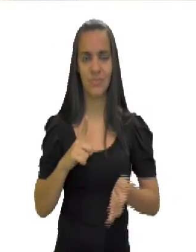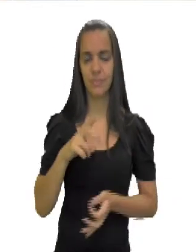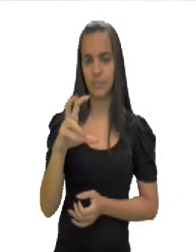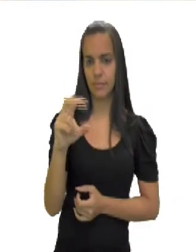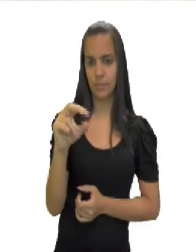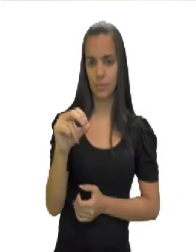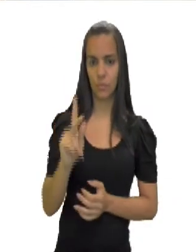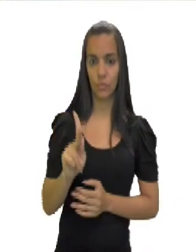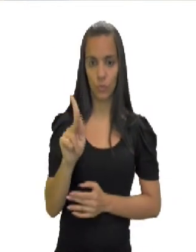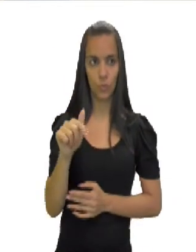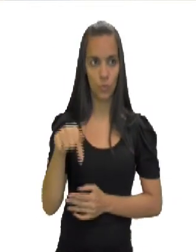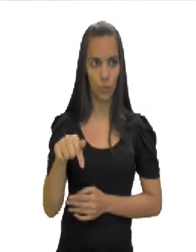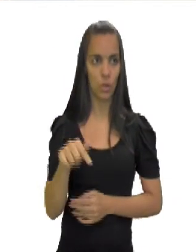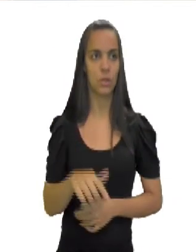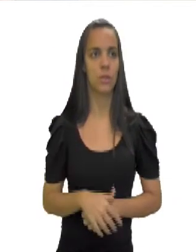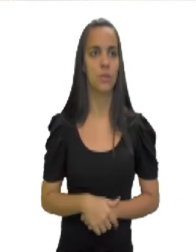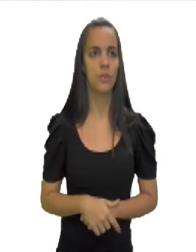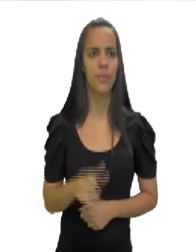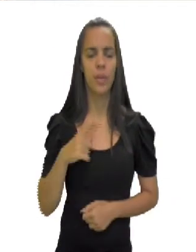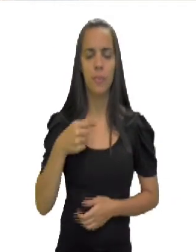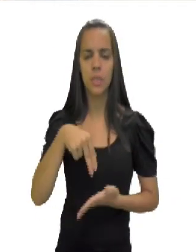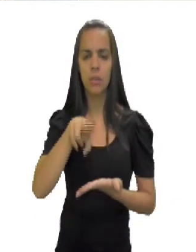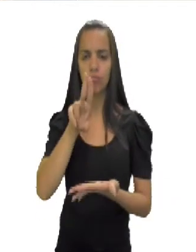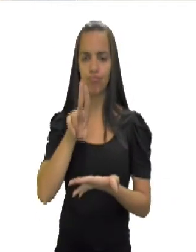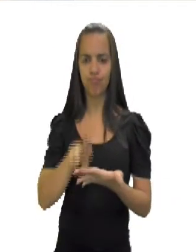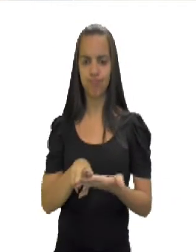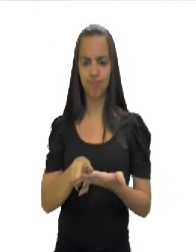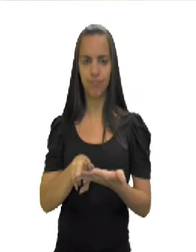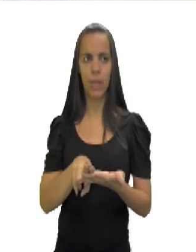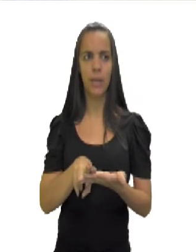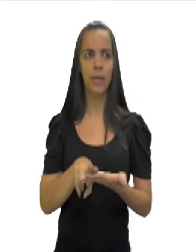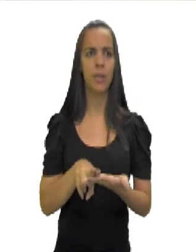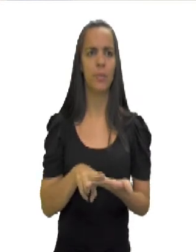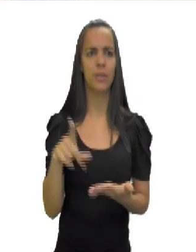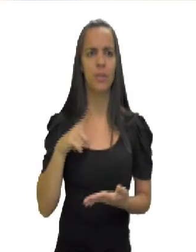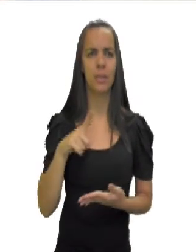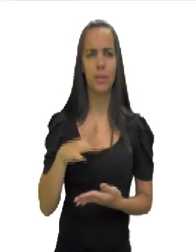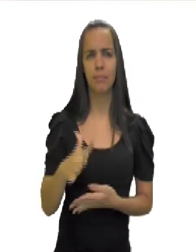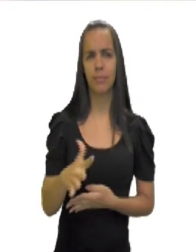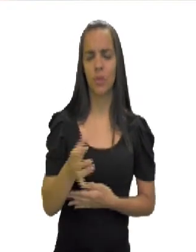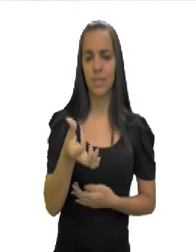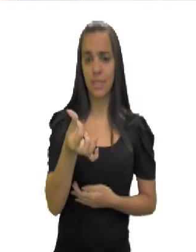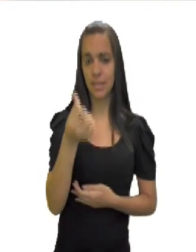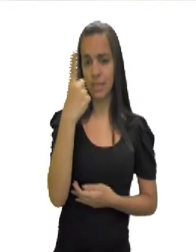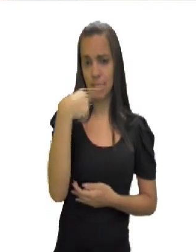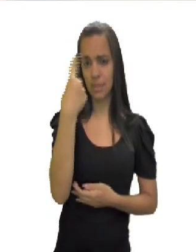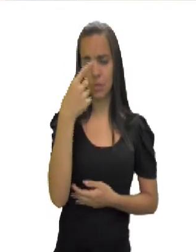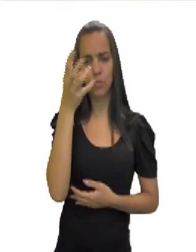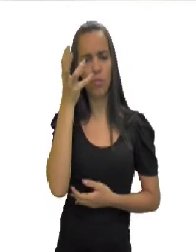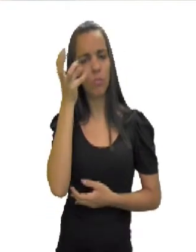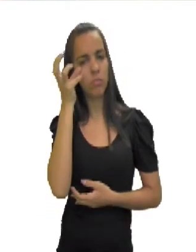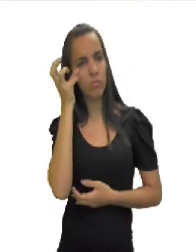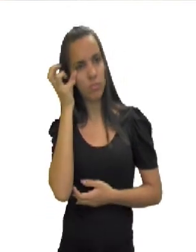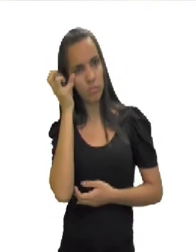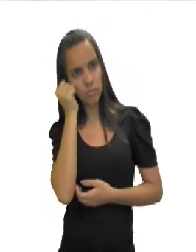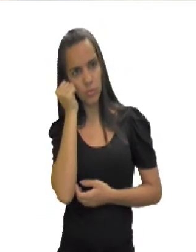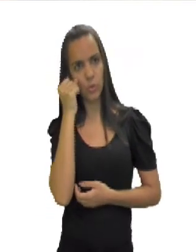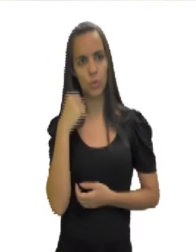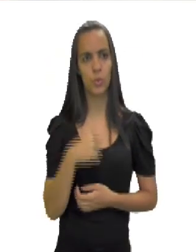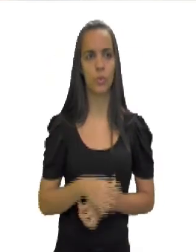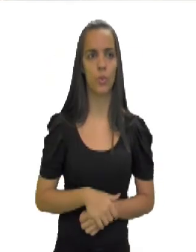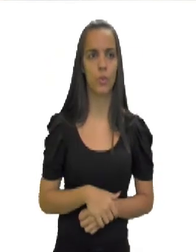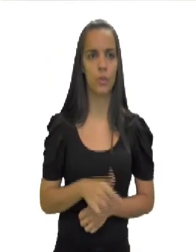quilos. Repouso, ela tem que ter dormido no mínimo 6 horas nas últimas 24